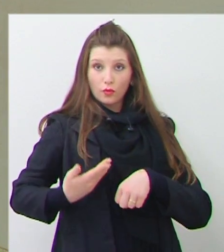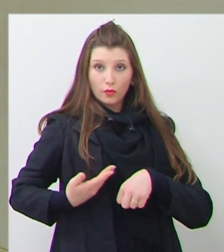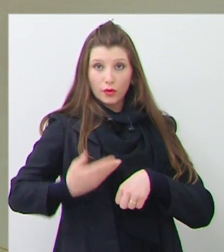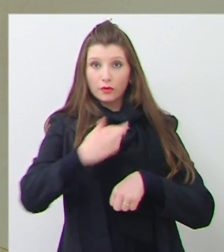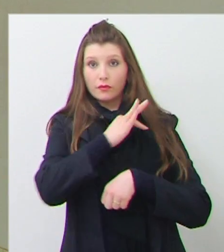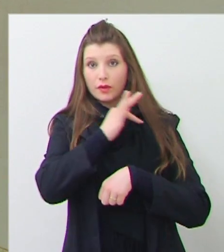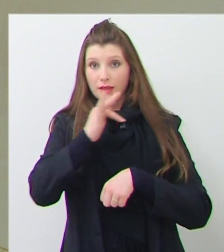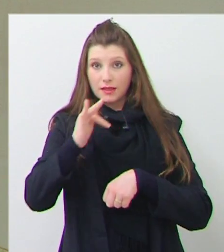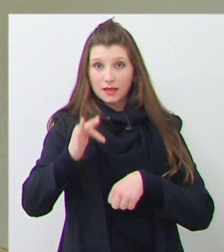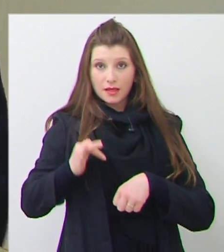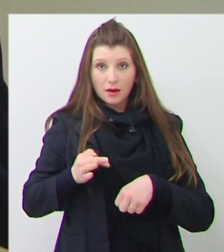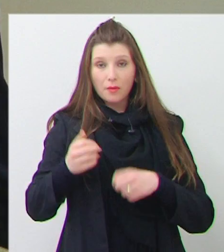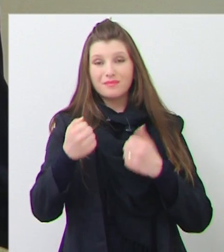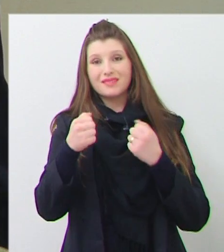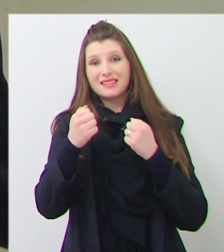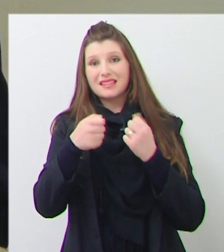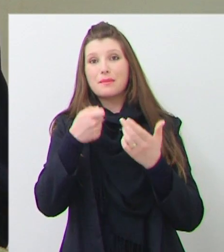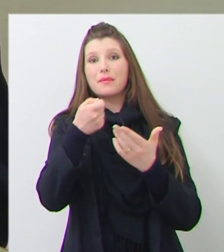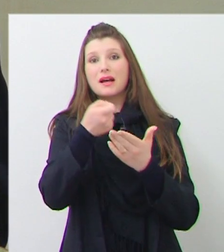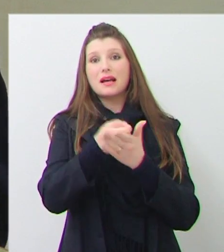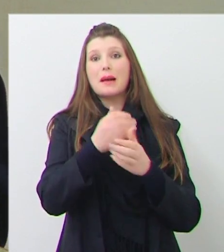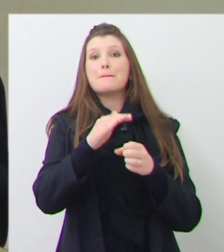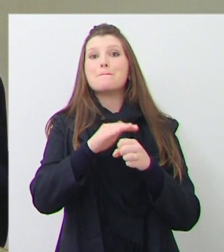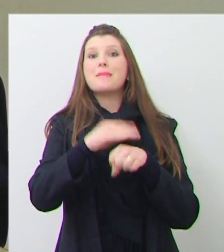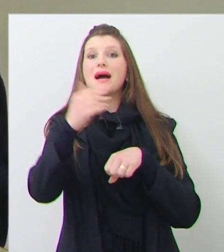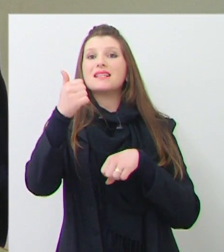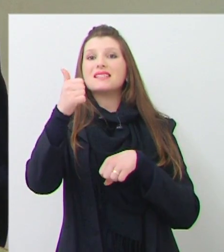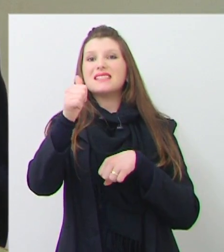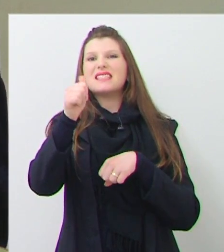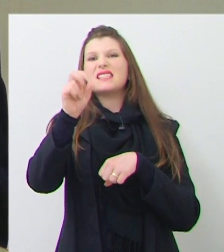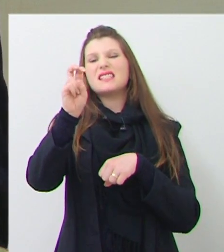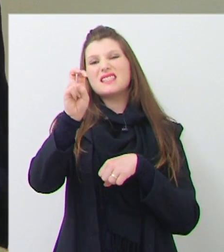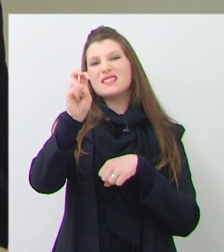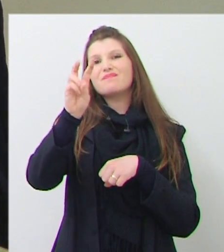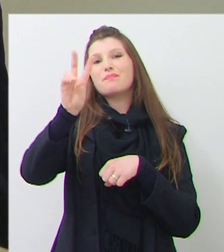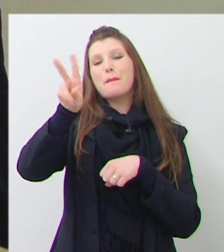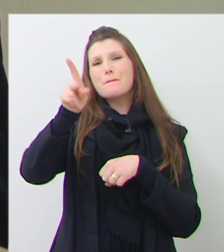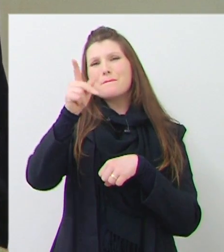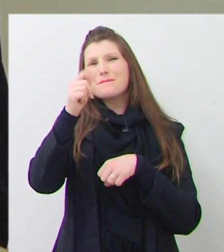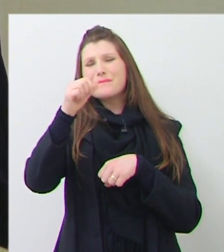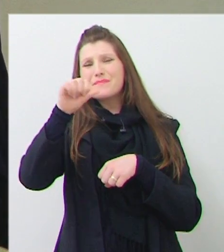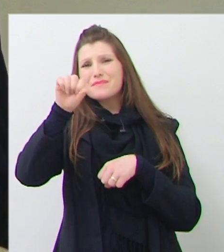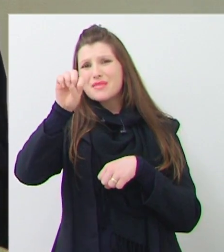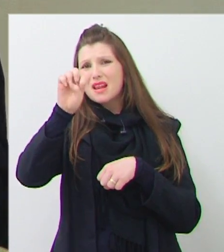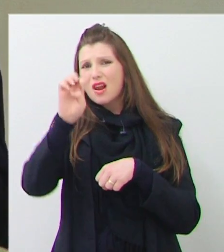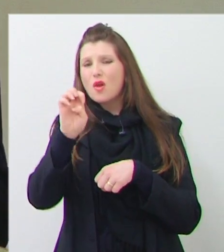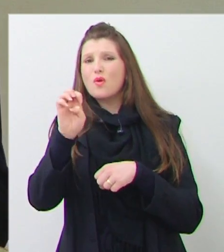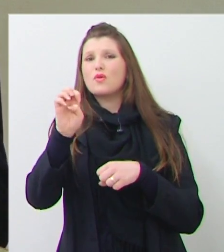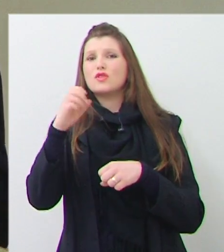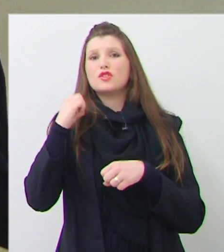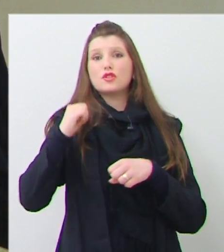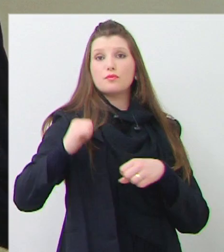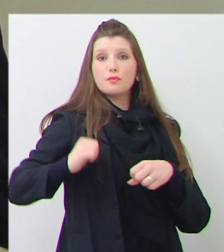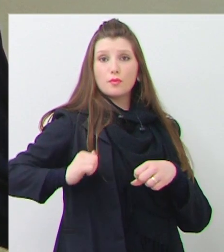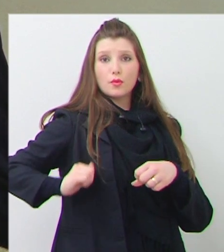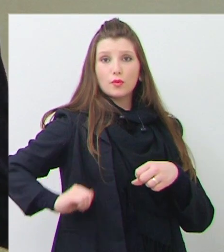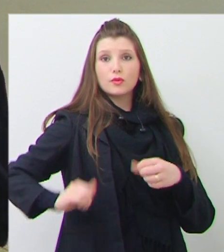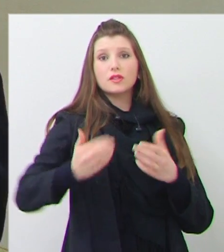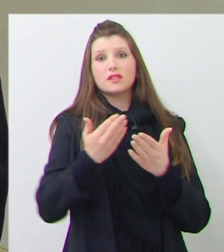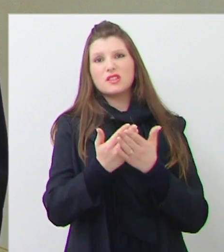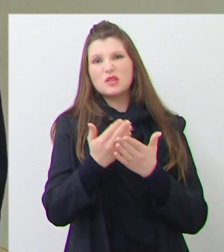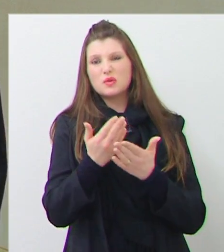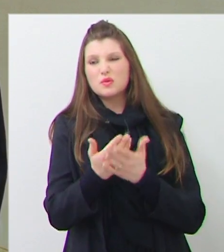mais de R$ 15 milhões de bolsas do FIES, o atraso nas contas das bolsas do